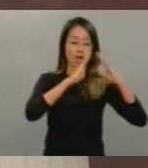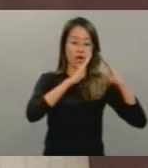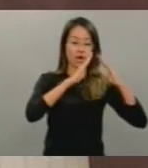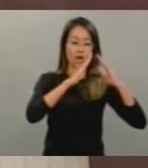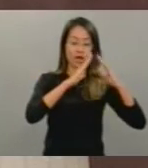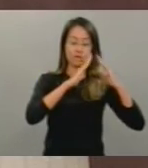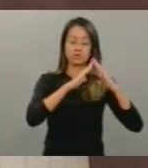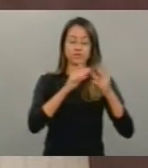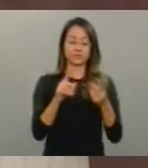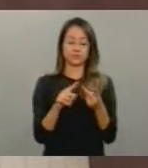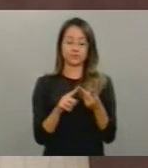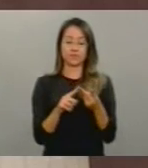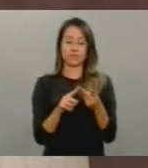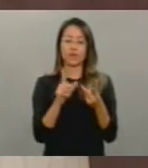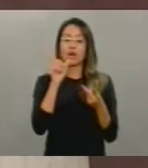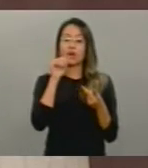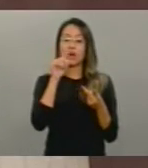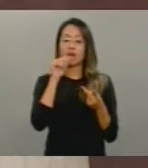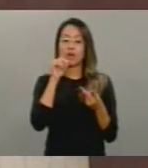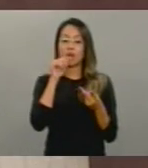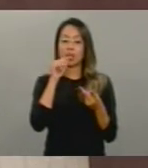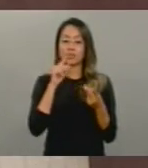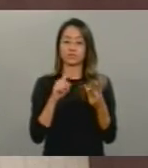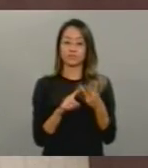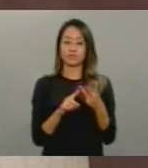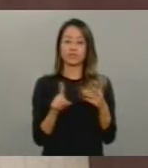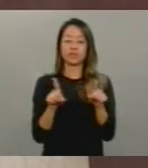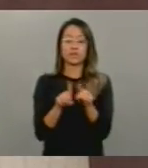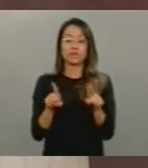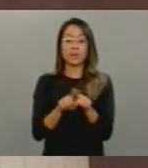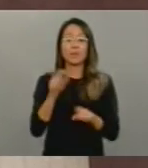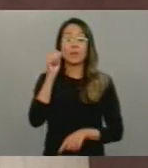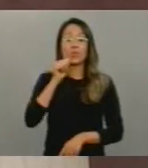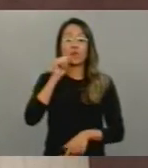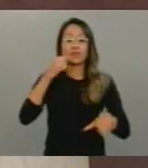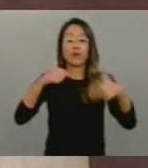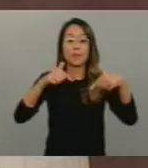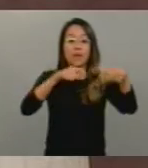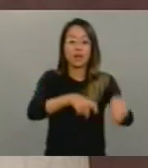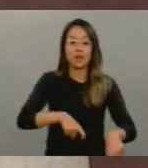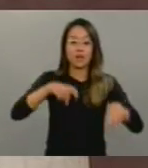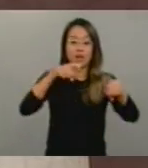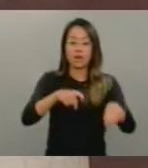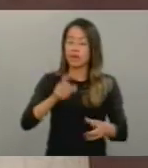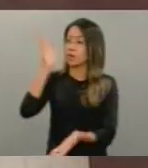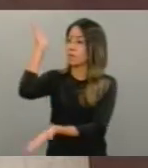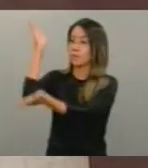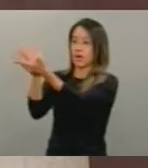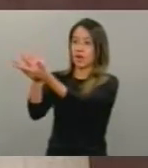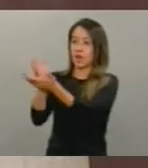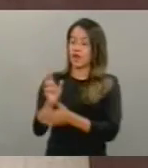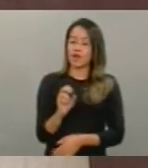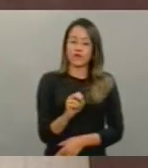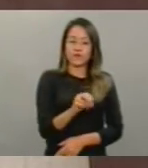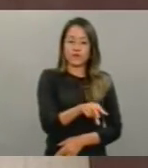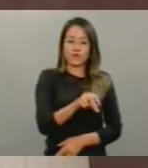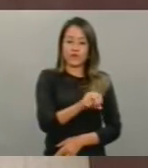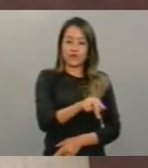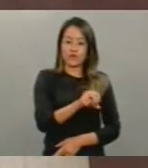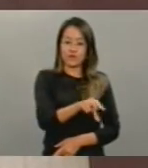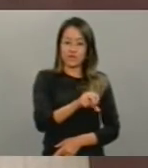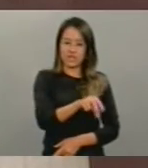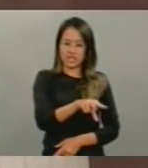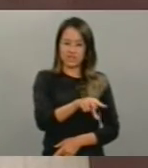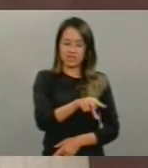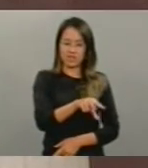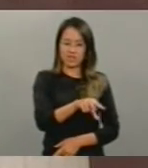nossa agricultura. Elas também, as agricultoras, mulheres camponesas, estão dizendo que não querem uma produção do alimento saudável,